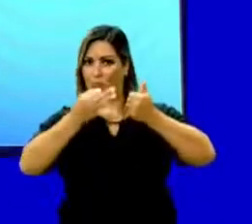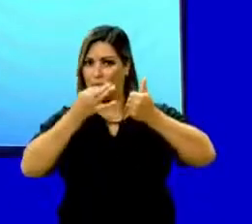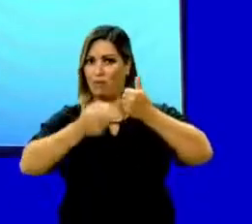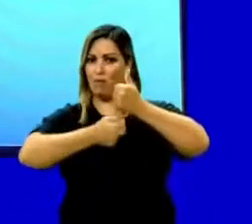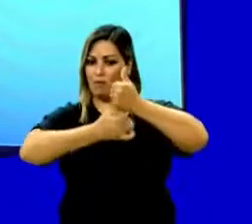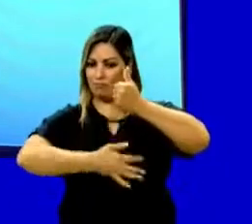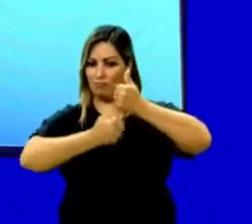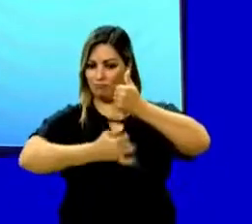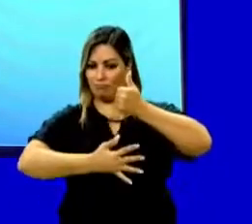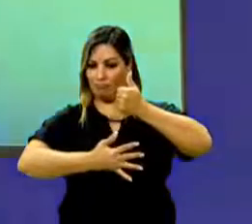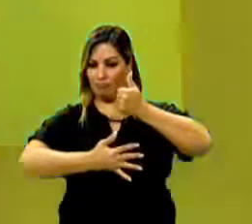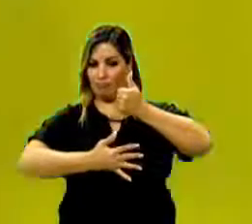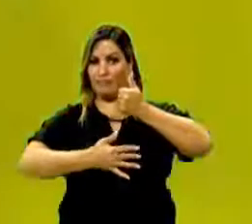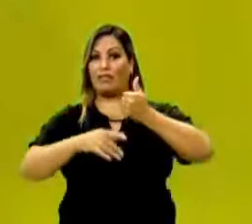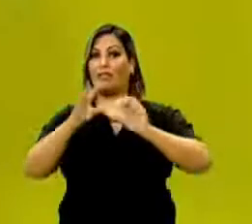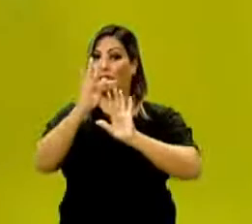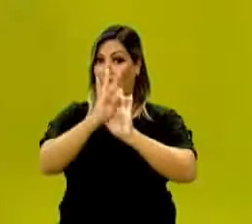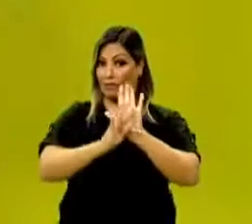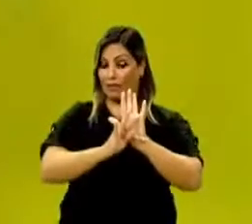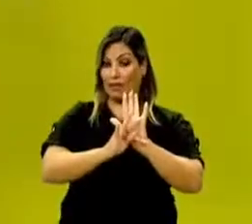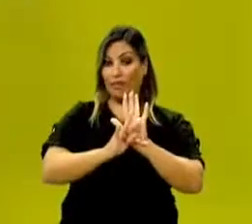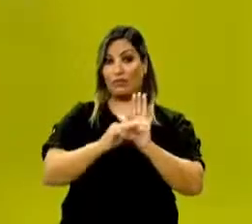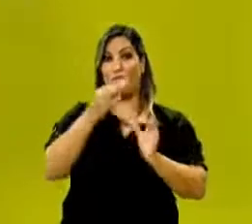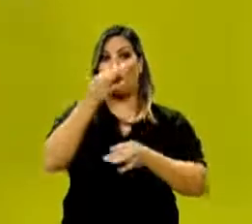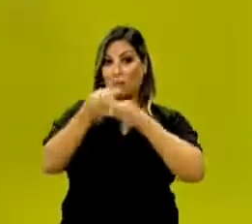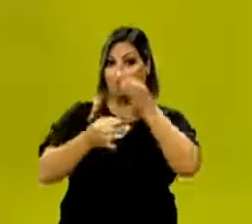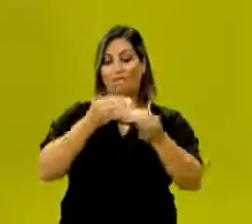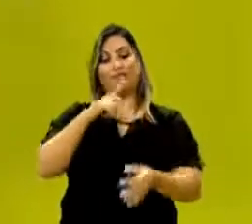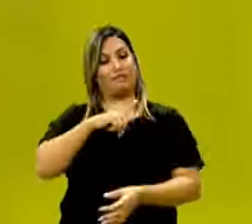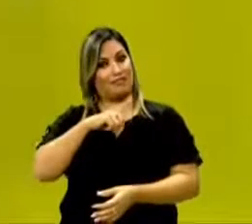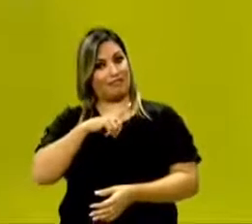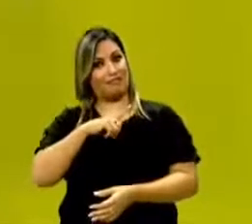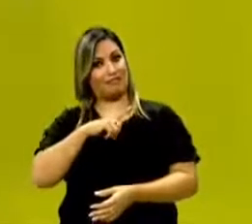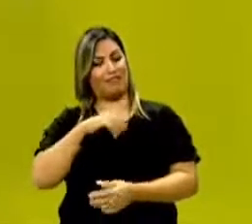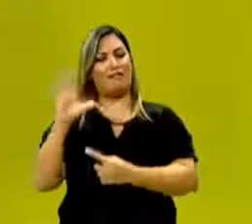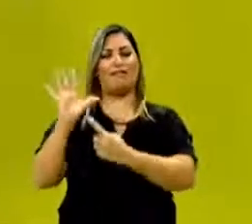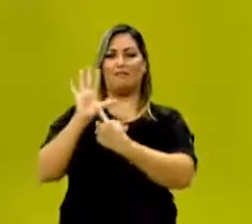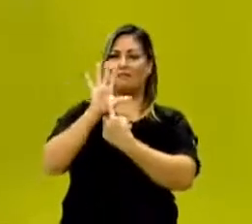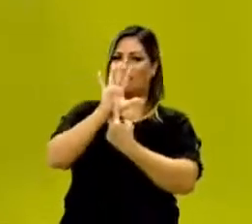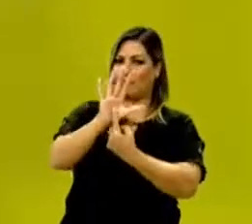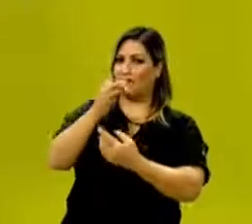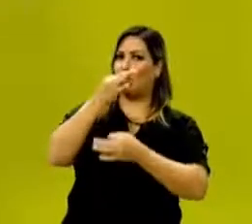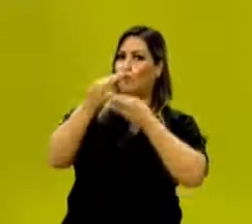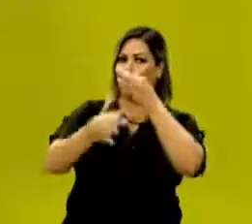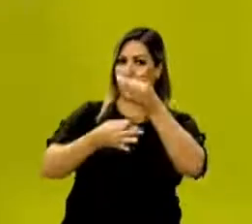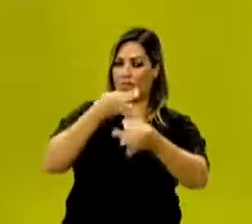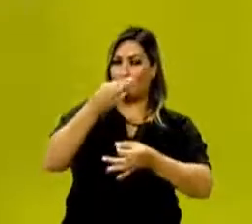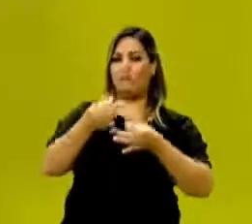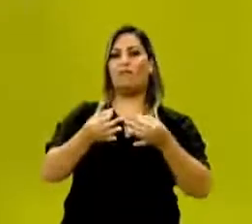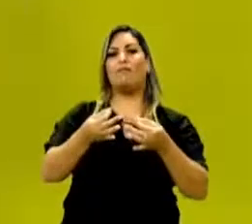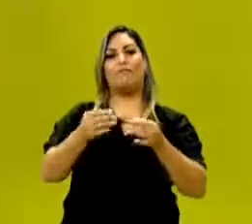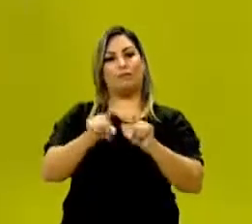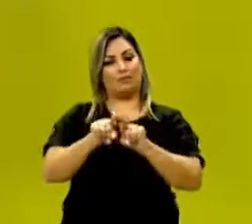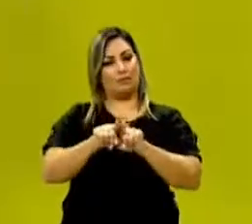são especificamente os textos que vão opinar, que vão apresentar